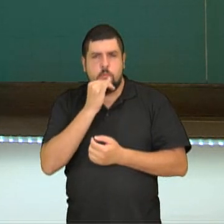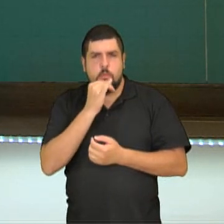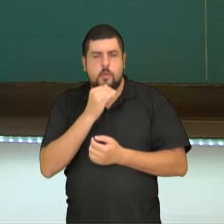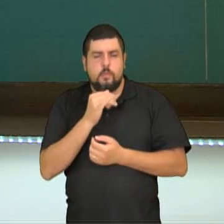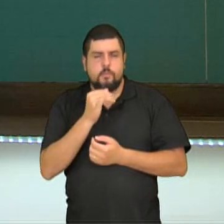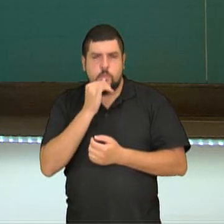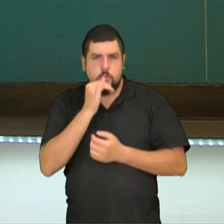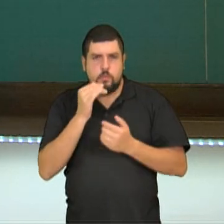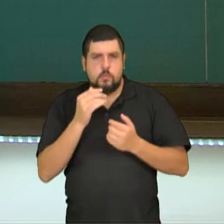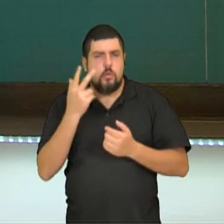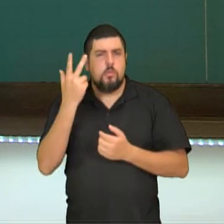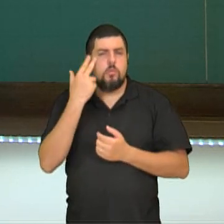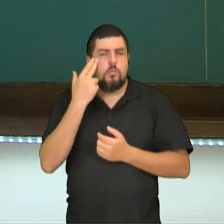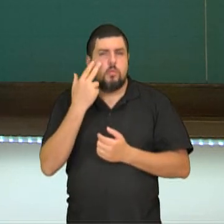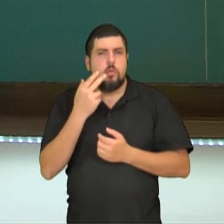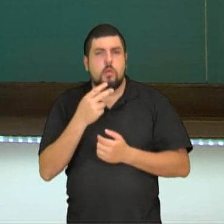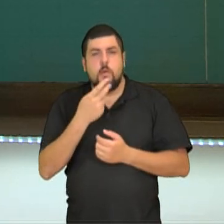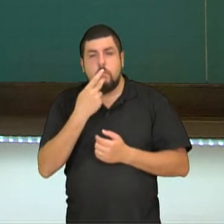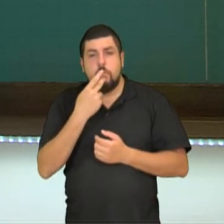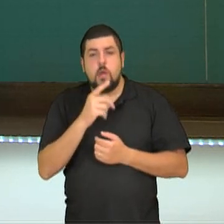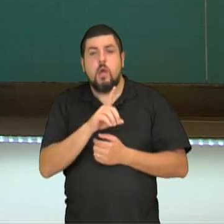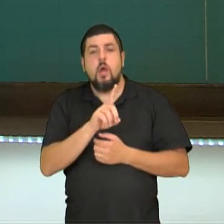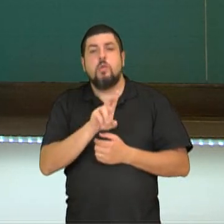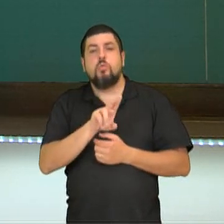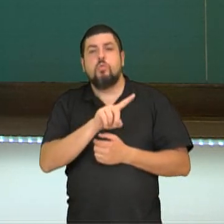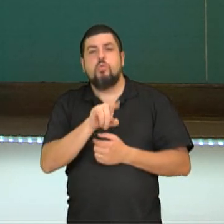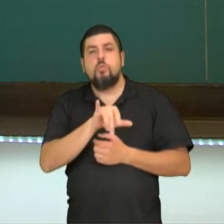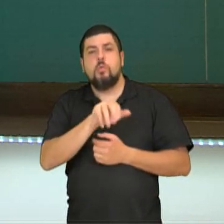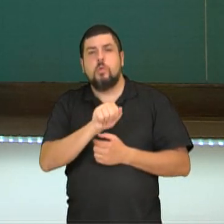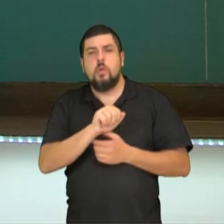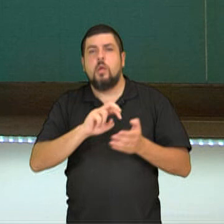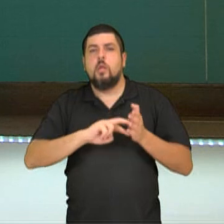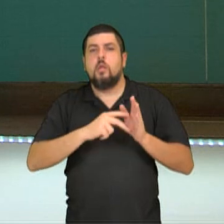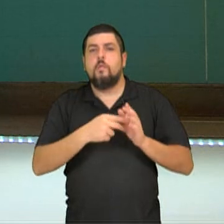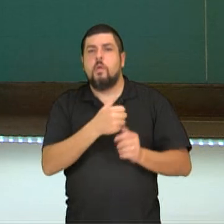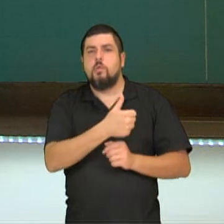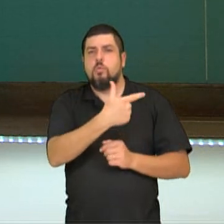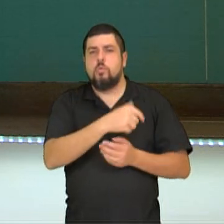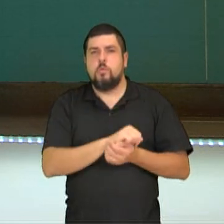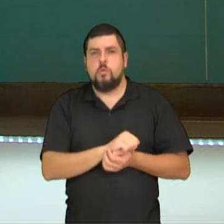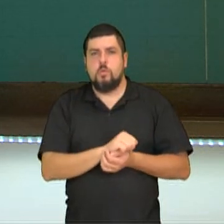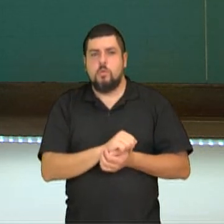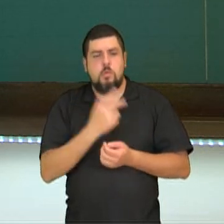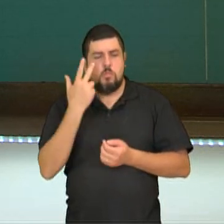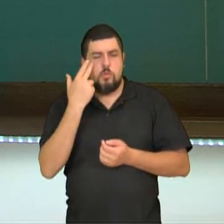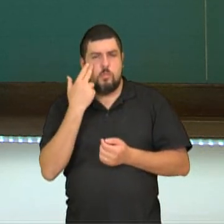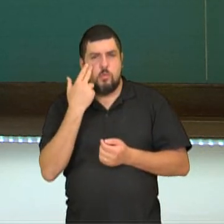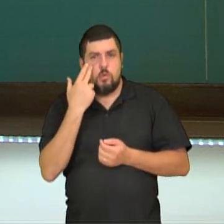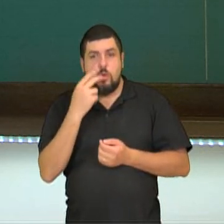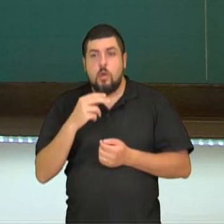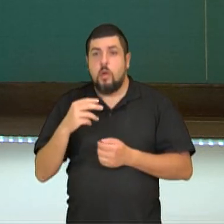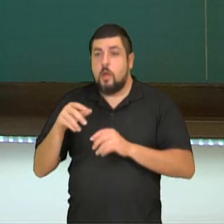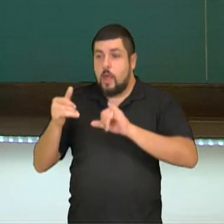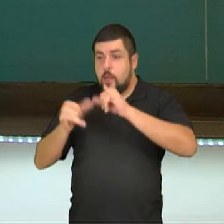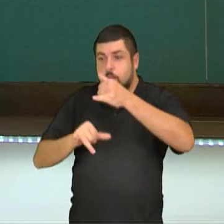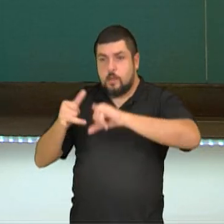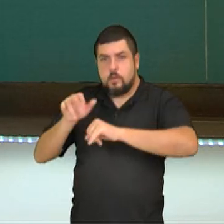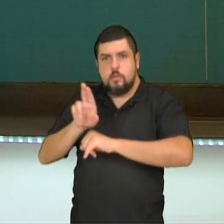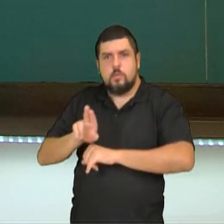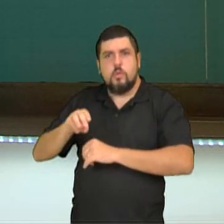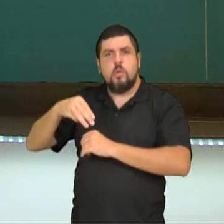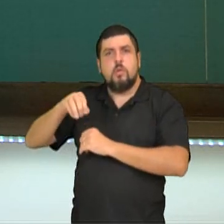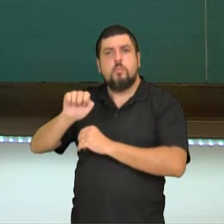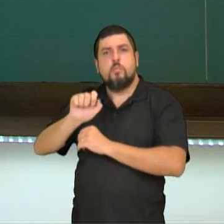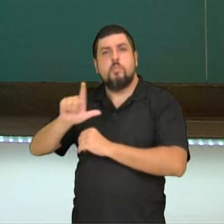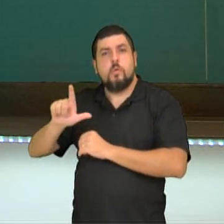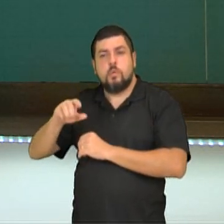eu tenho 12 balas. Se eu digo para você que eu tenho 1 mol de determinada substância, eu tenho 6 vezes 10 a 23 moléculas. Se eu for